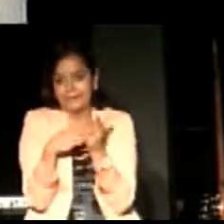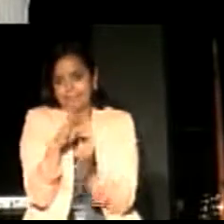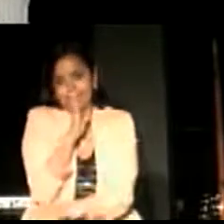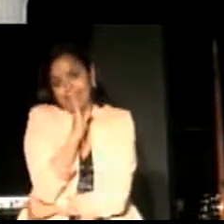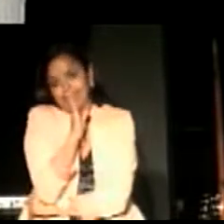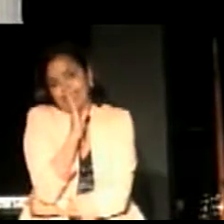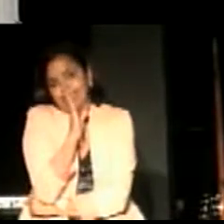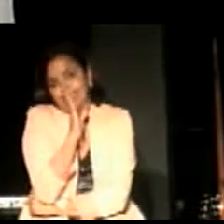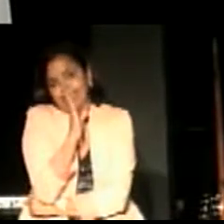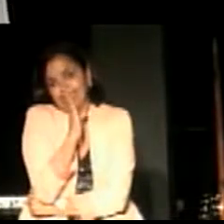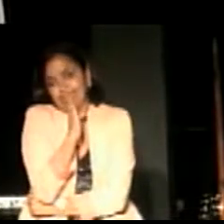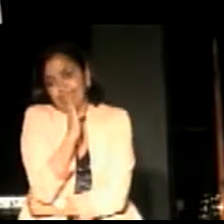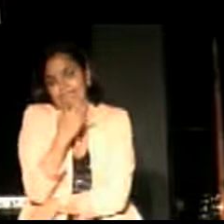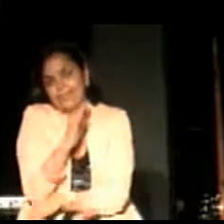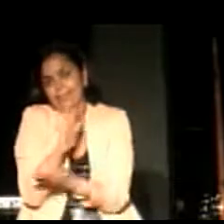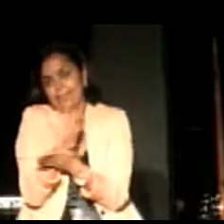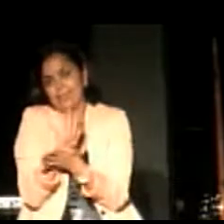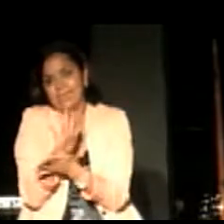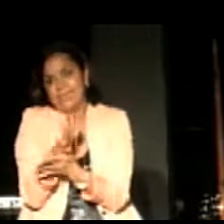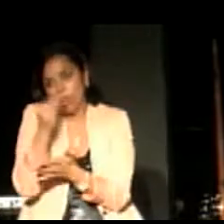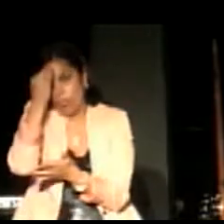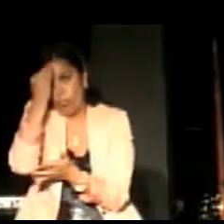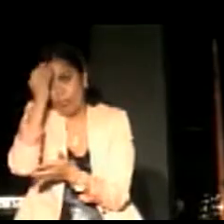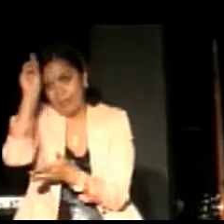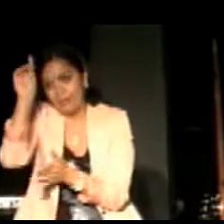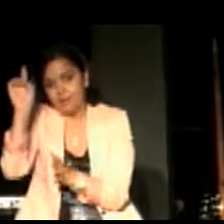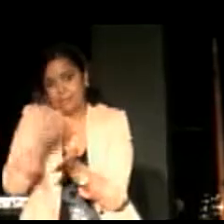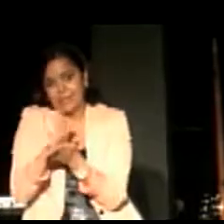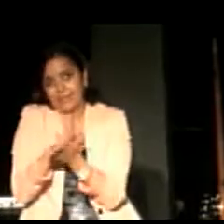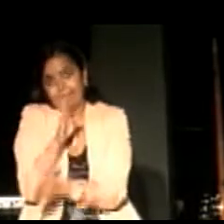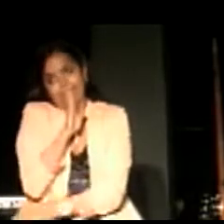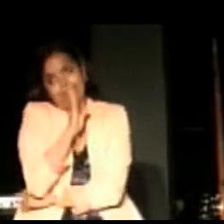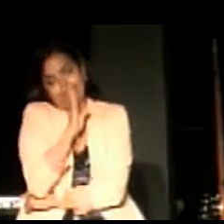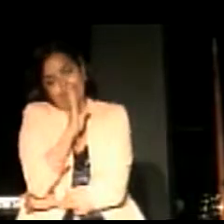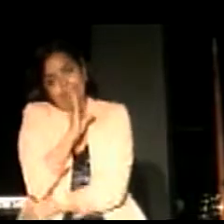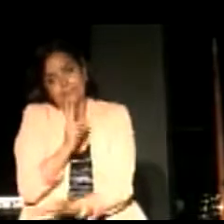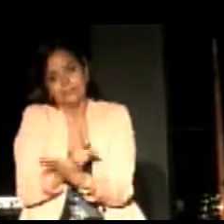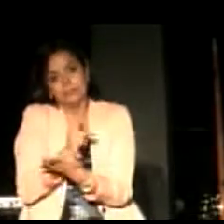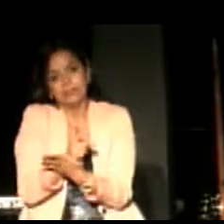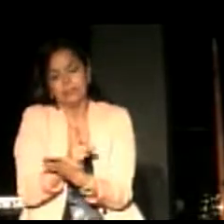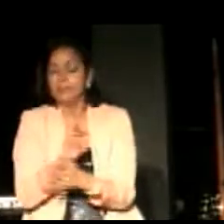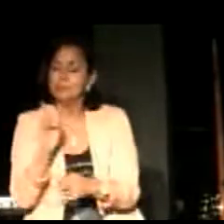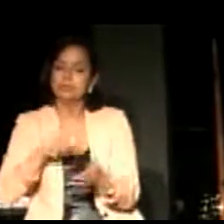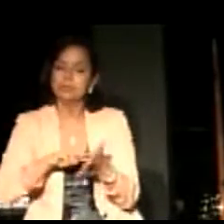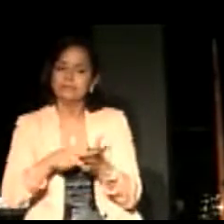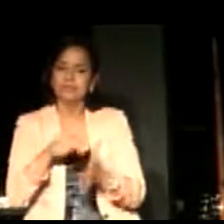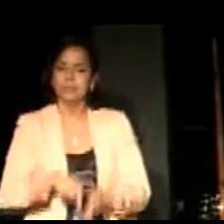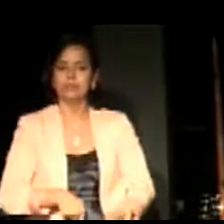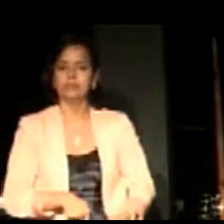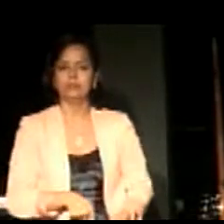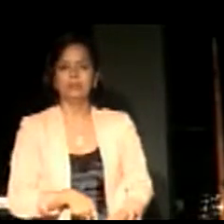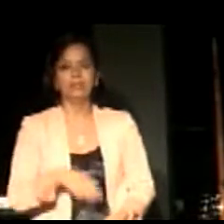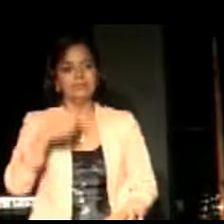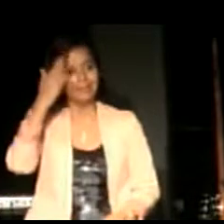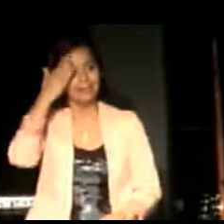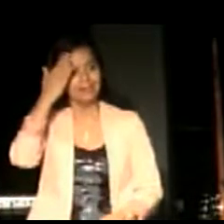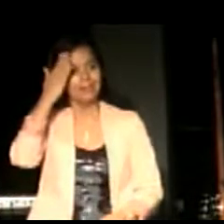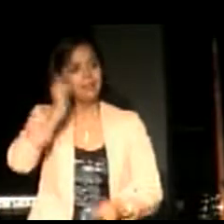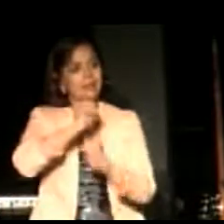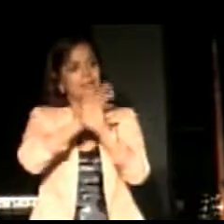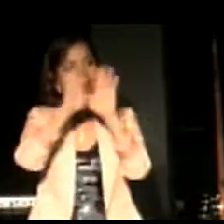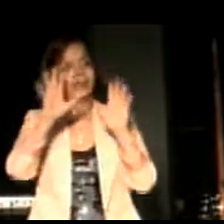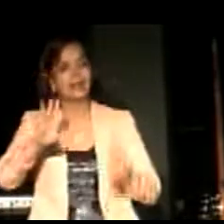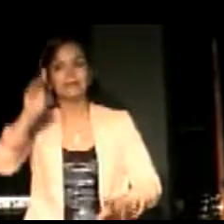ficar culpando Deus por tudo que acontece de ruim de sua vida. Ser manso é saber que Deus tem